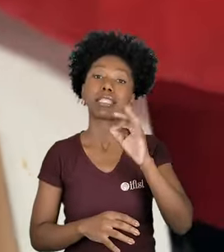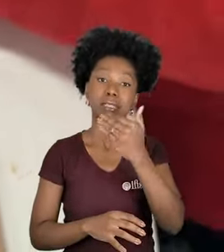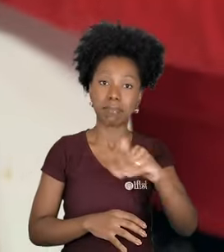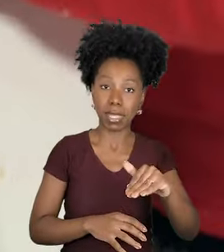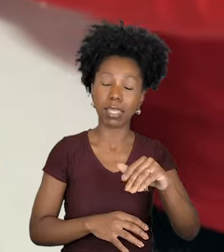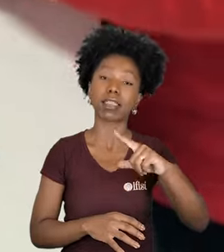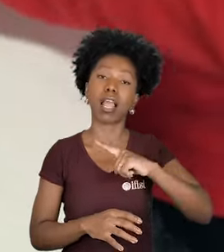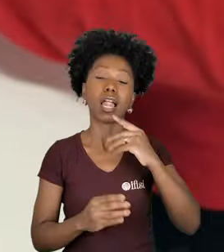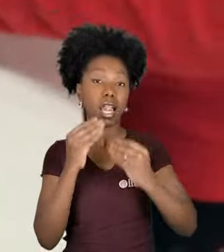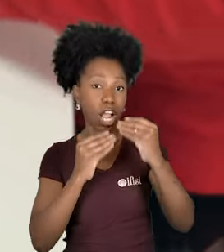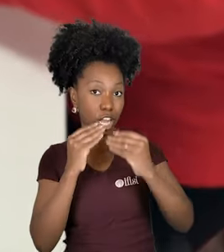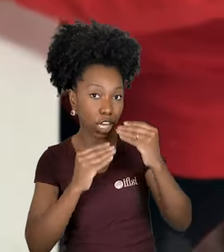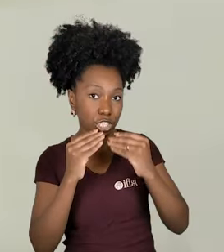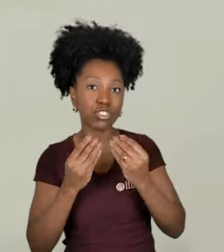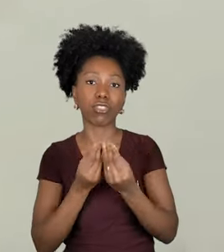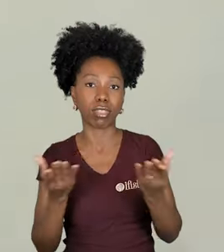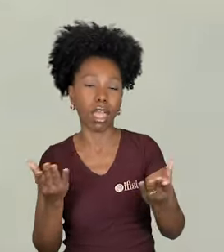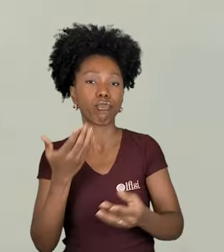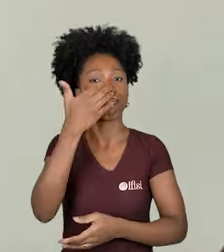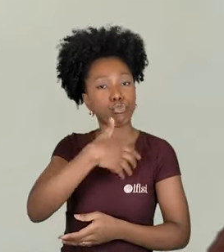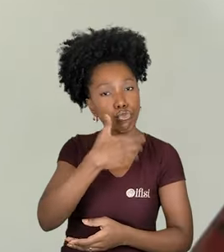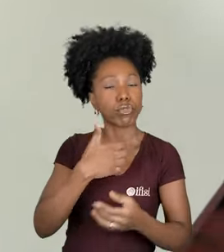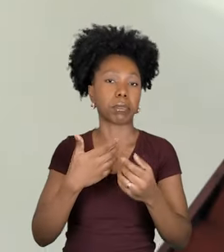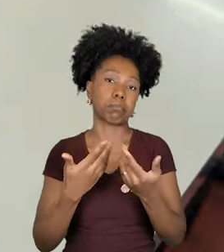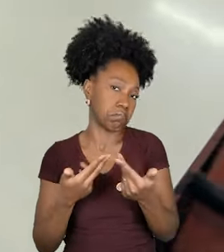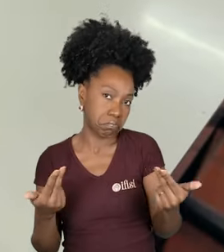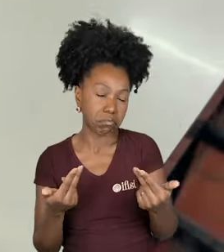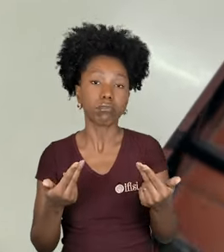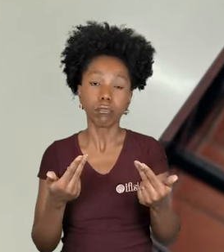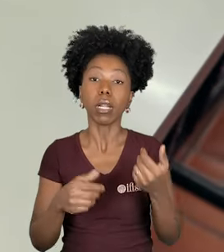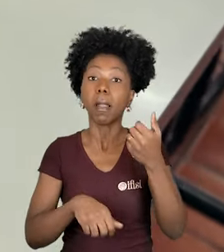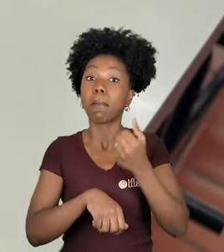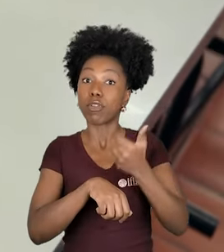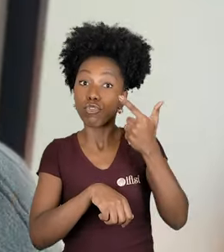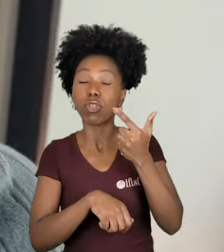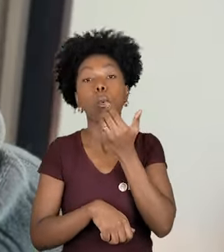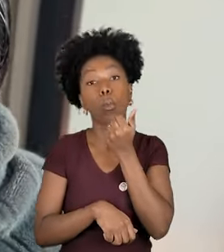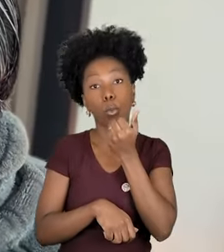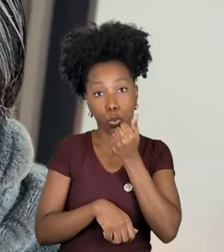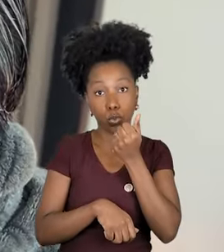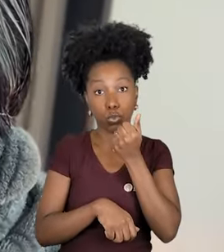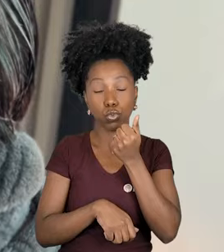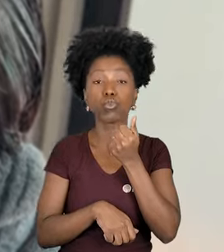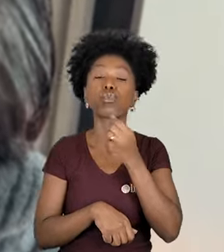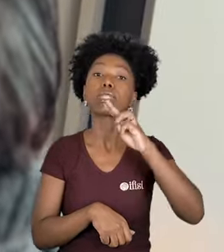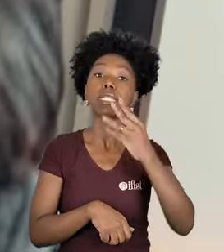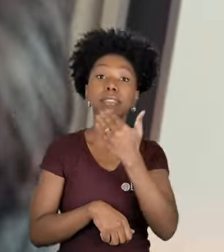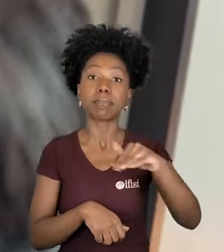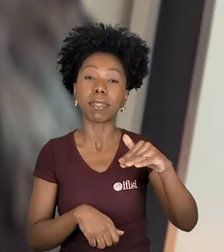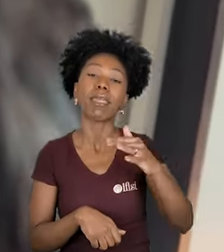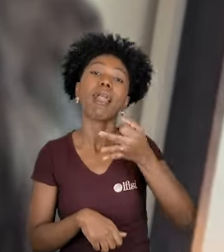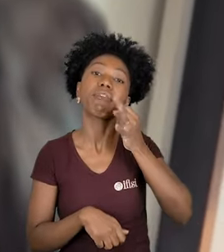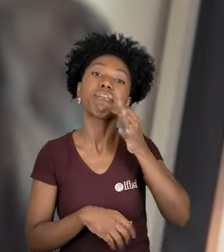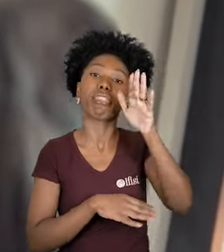às 10h30 a gente dá um lanche para eles, no caso uma fruta, ao meio-dia o almoço, e às 13h30